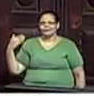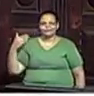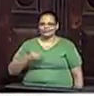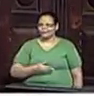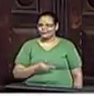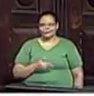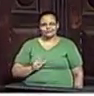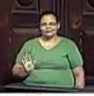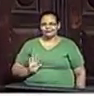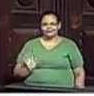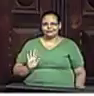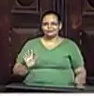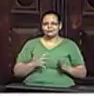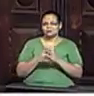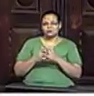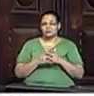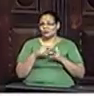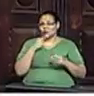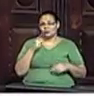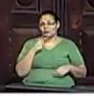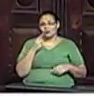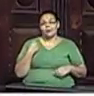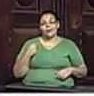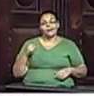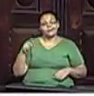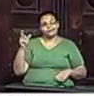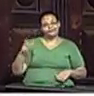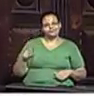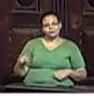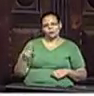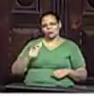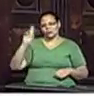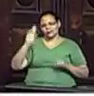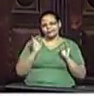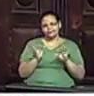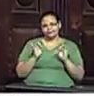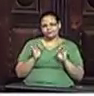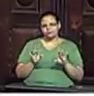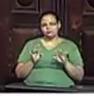E aí entra o atravessador. Então, é evidente que é